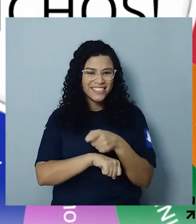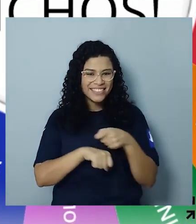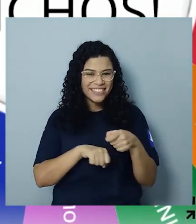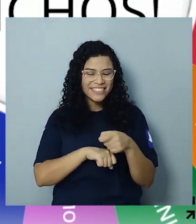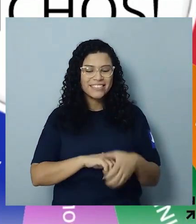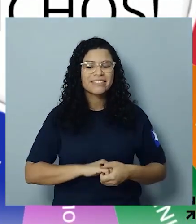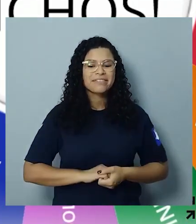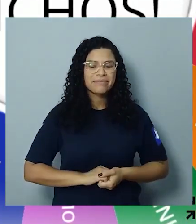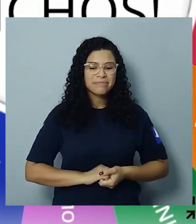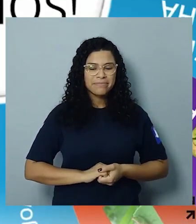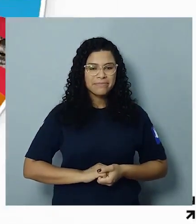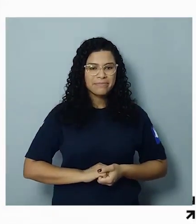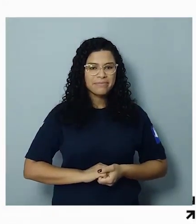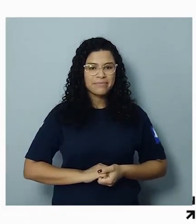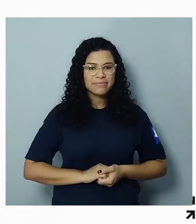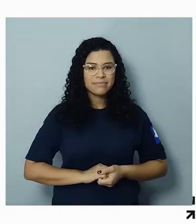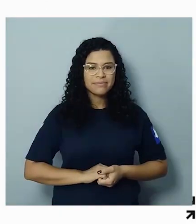formiga E aí